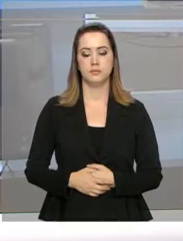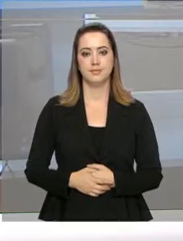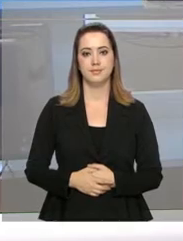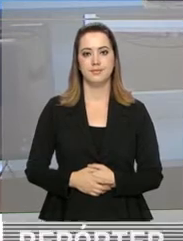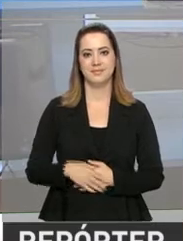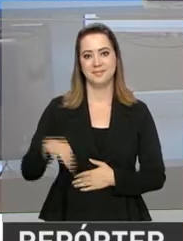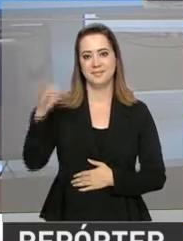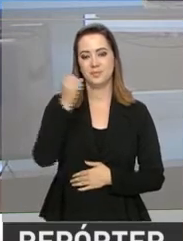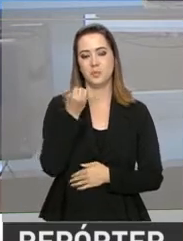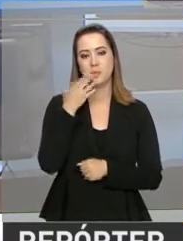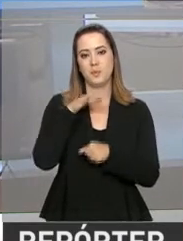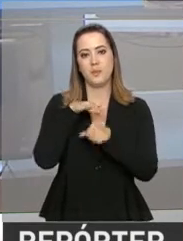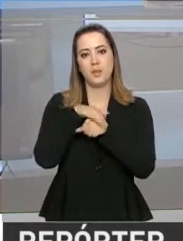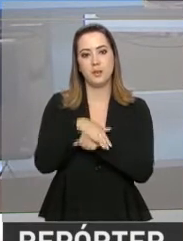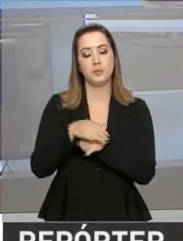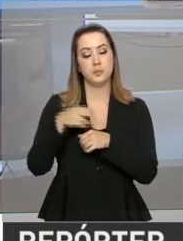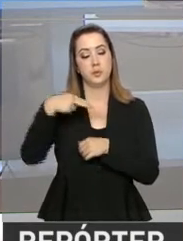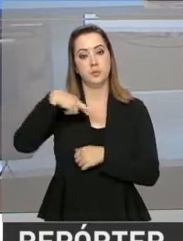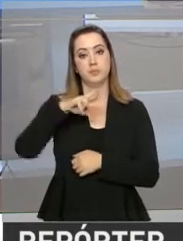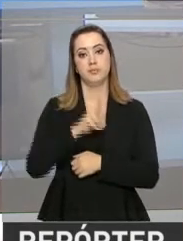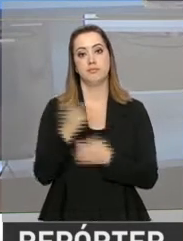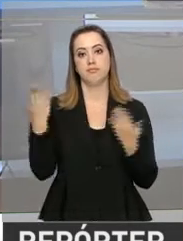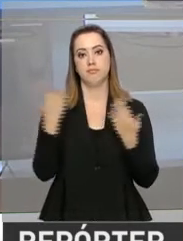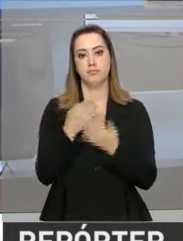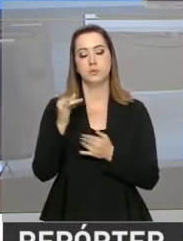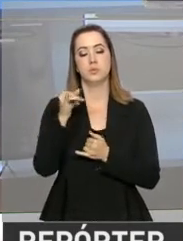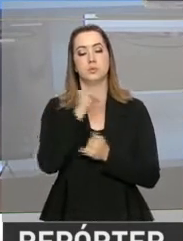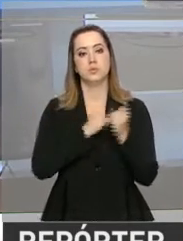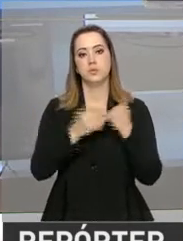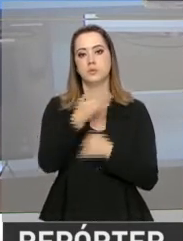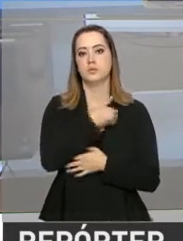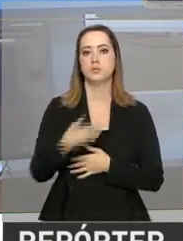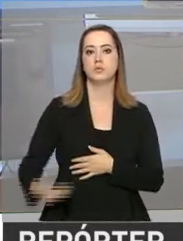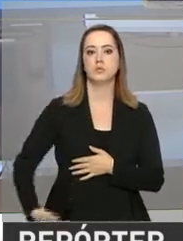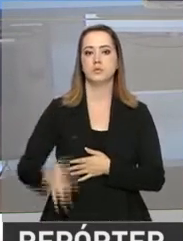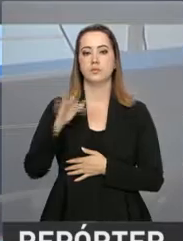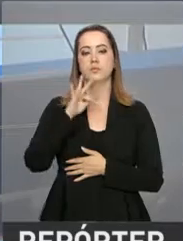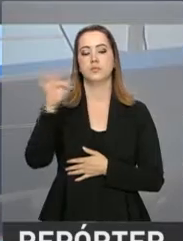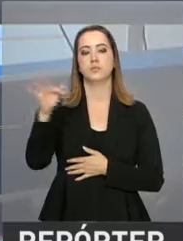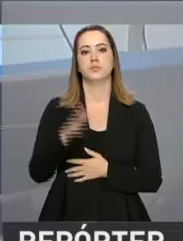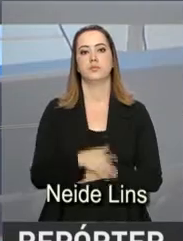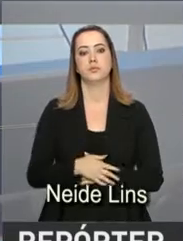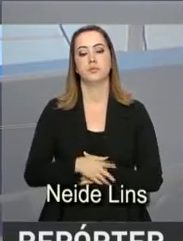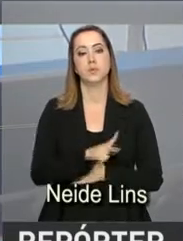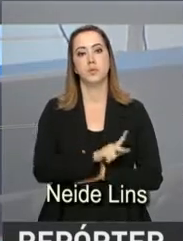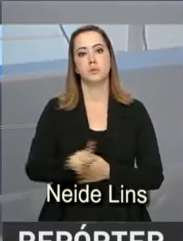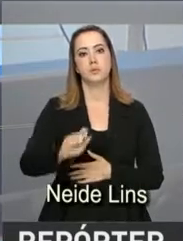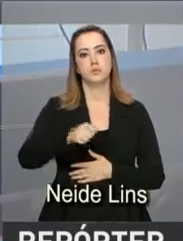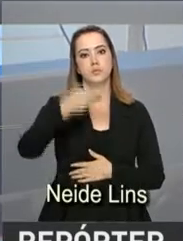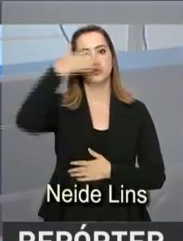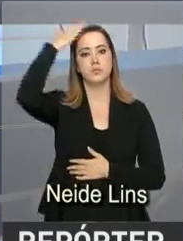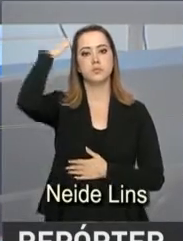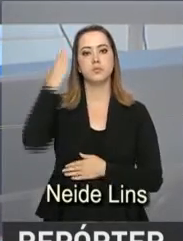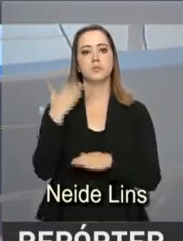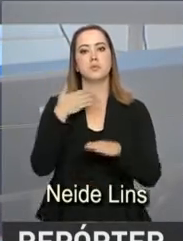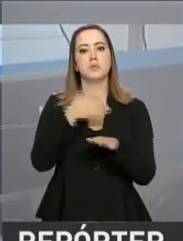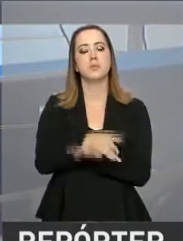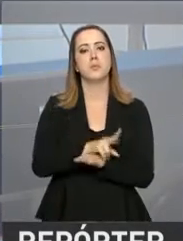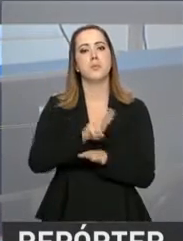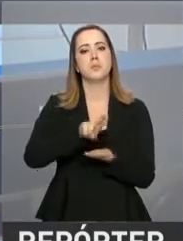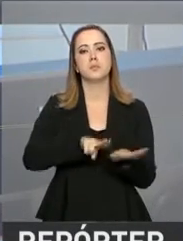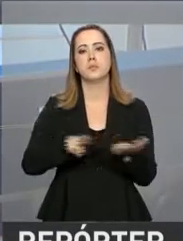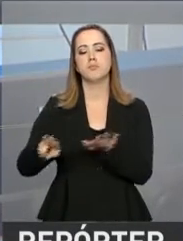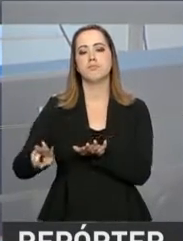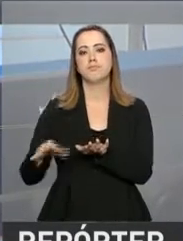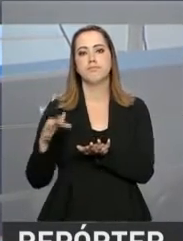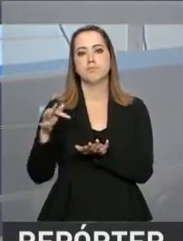logo à noite o repórter nbr está no ar com as notícias do governo federal o presidente michel temer participa na semana que